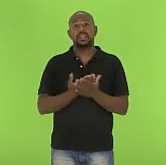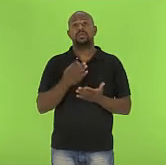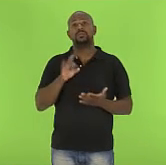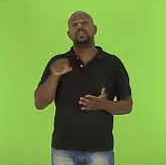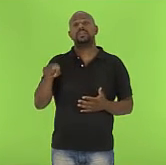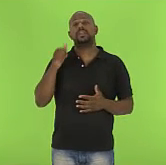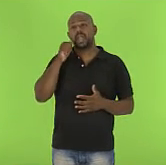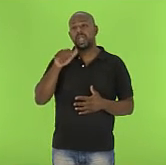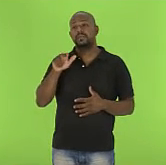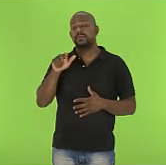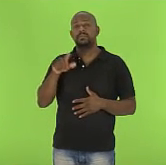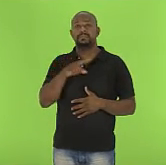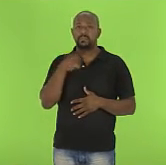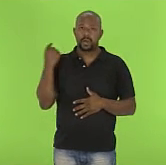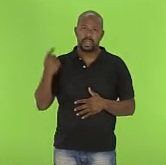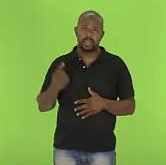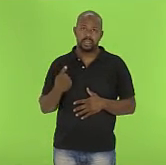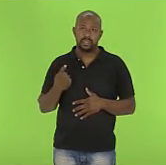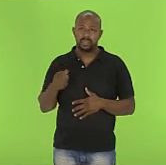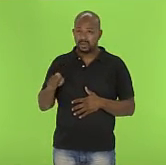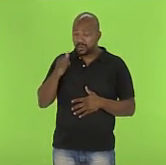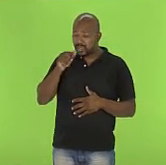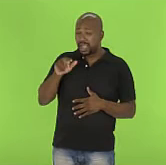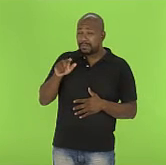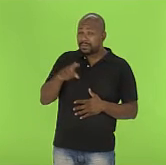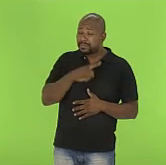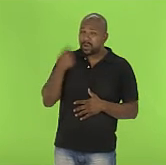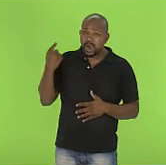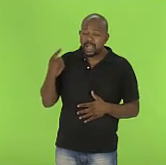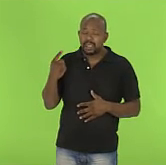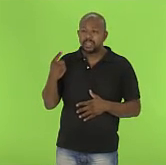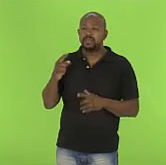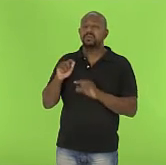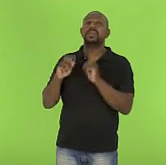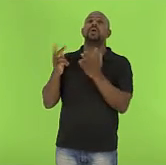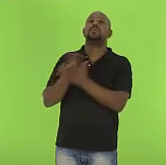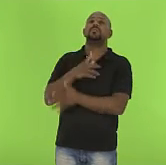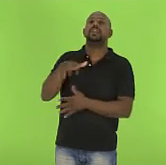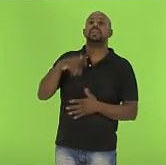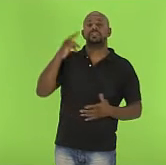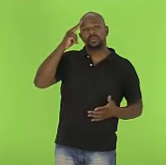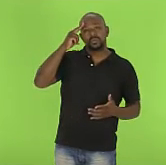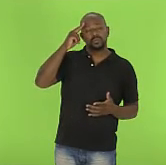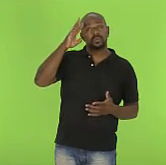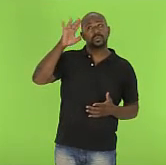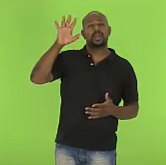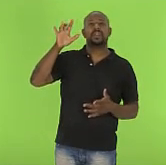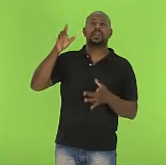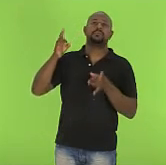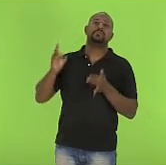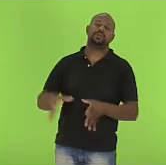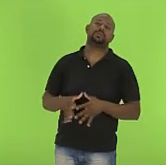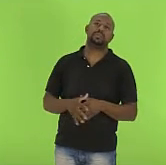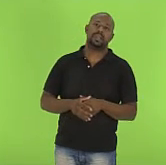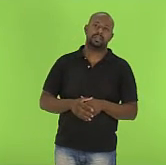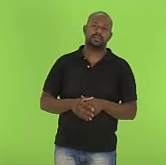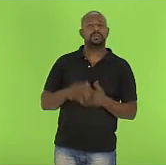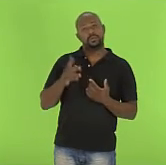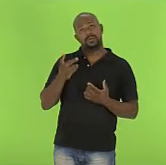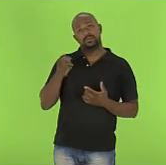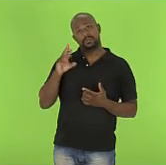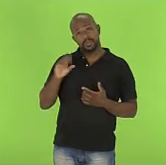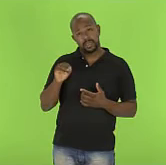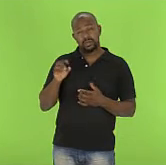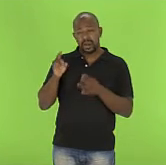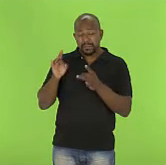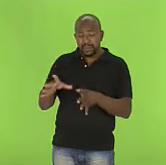Até o dia que a irmã morre. E quando a irmã morre, o que acontece com o sonho? Ele é abandonado. E